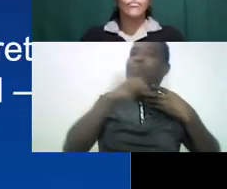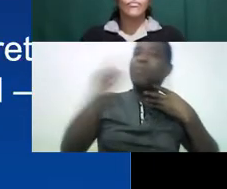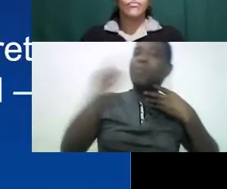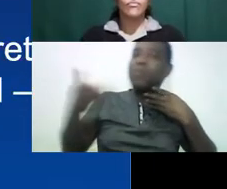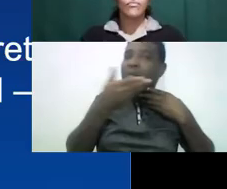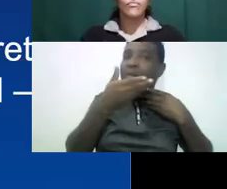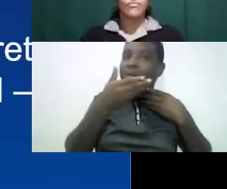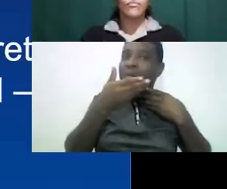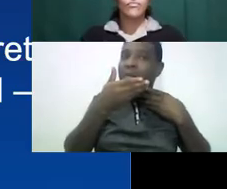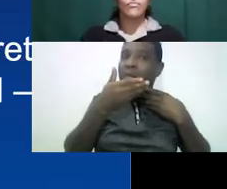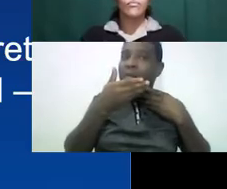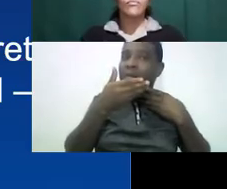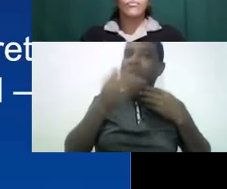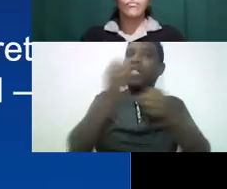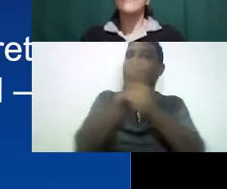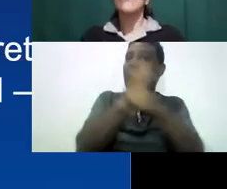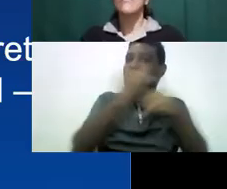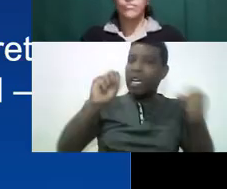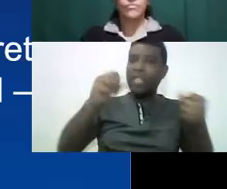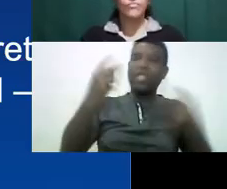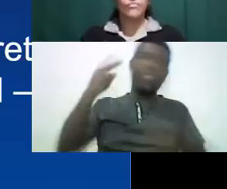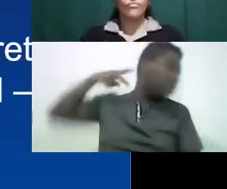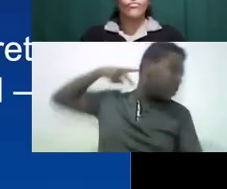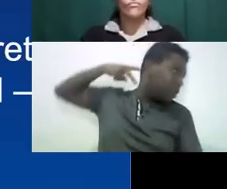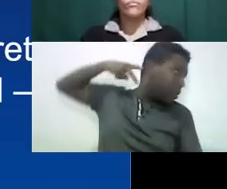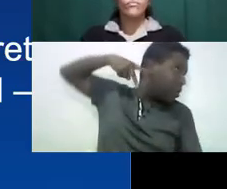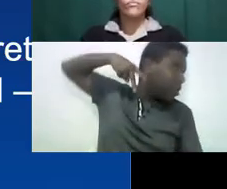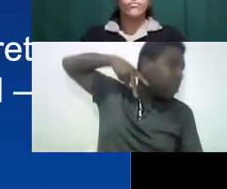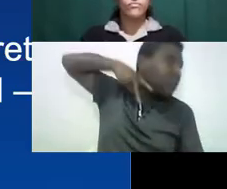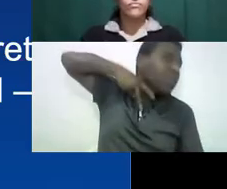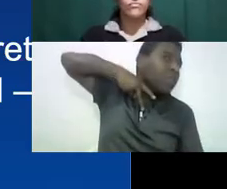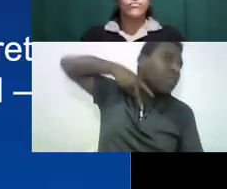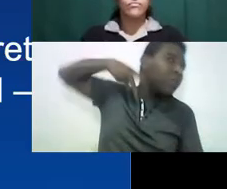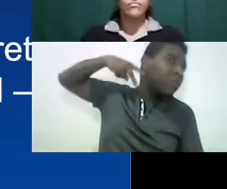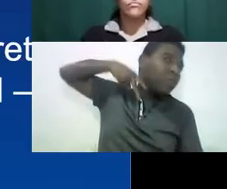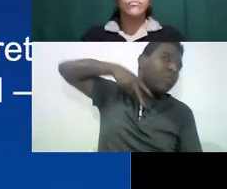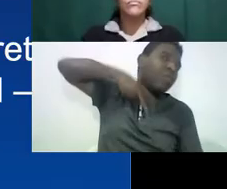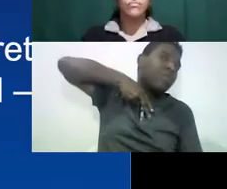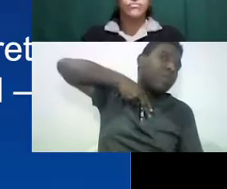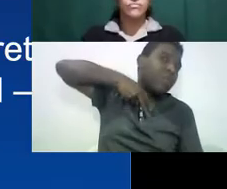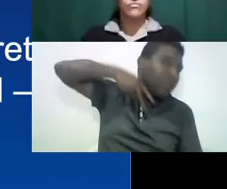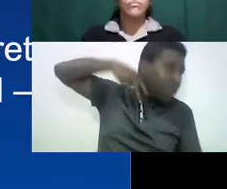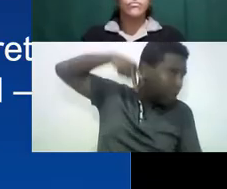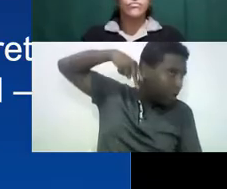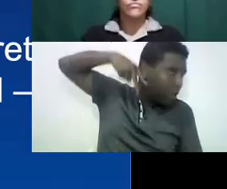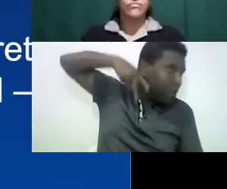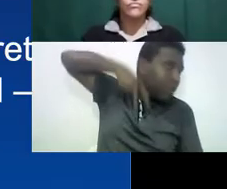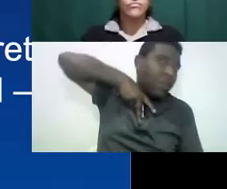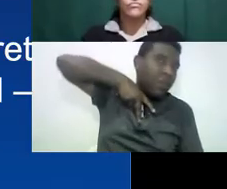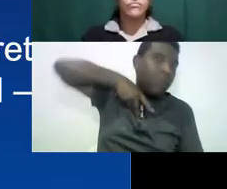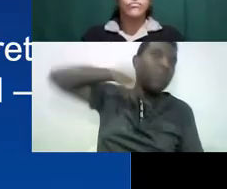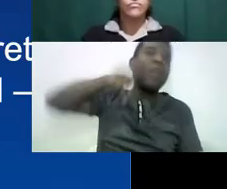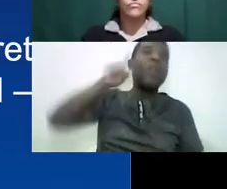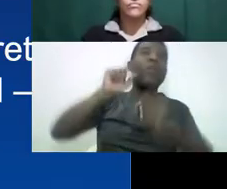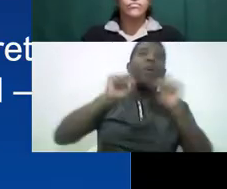O grande, que não tem inserção direta sobre a coluna cervical, ele não tem um controle segmentar. Ele não dá conta de controlar